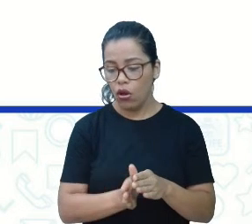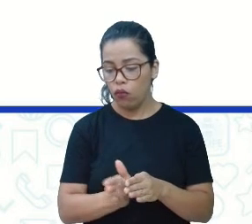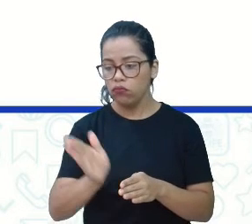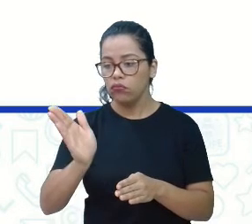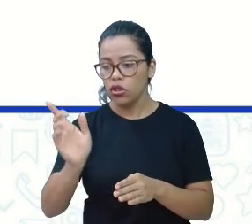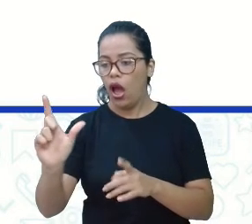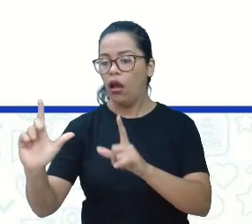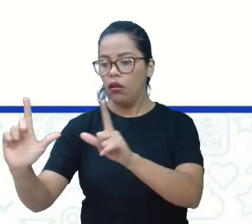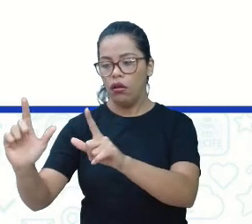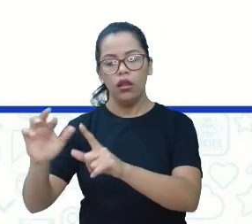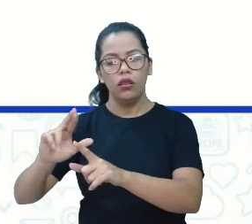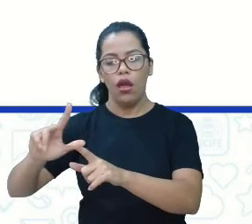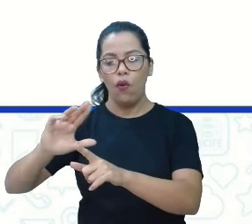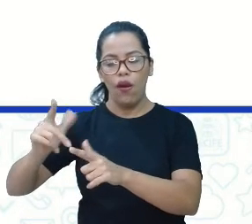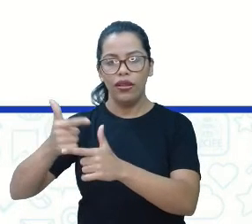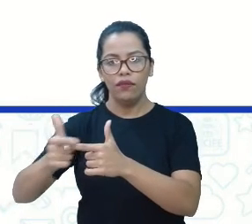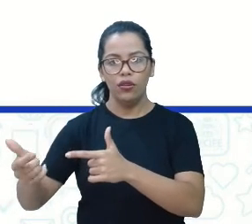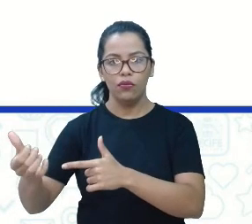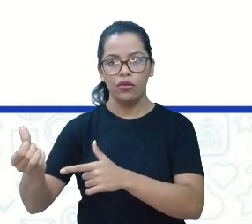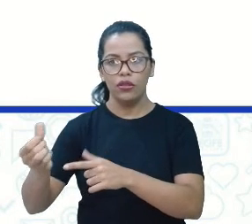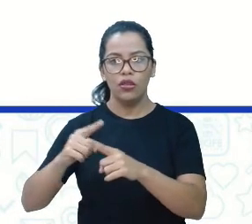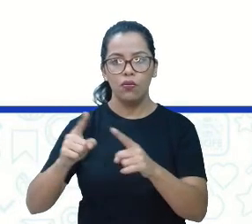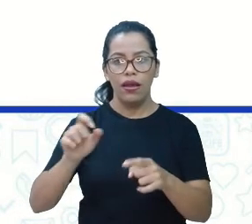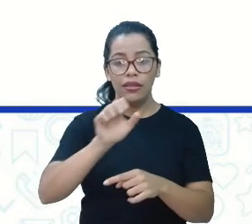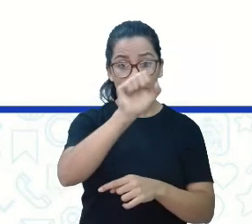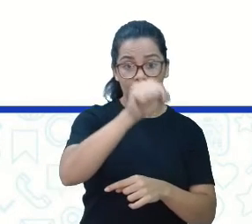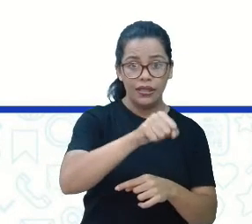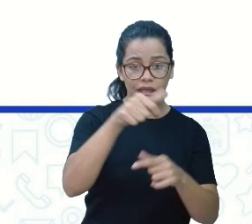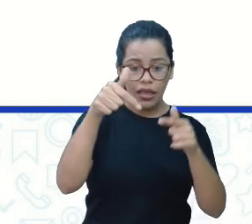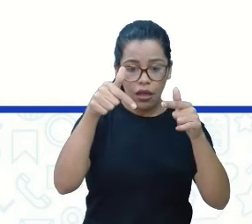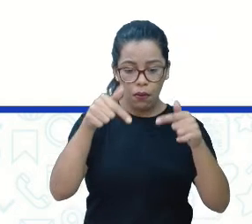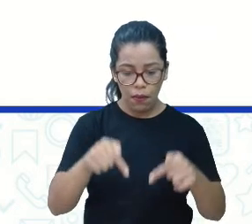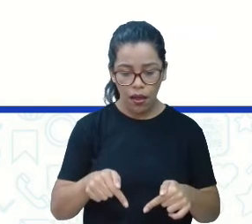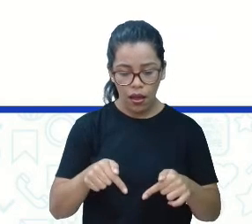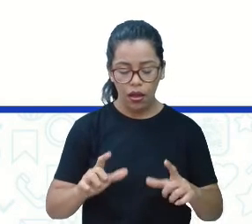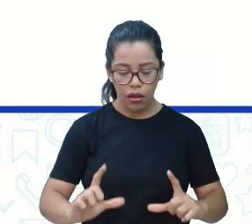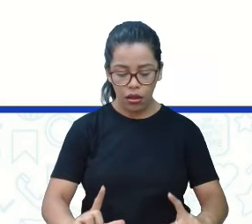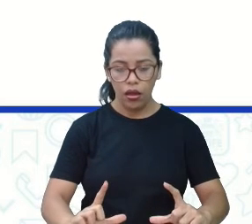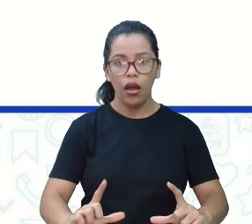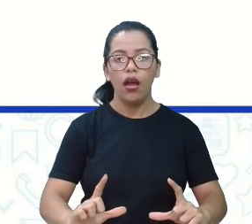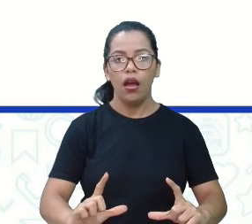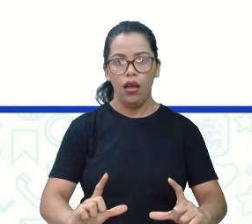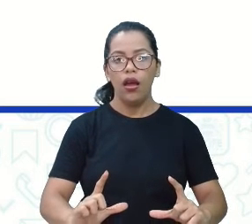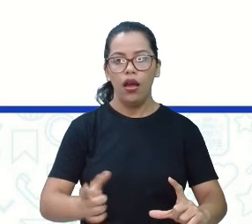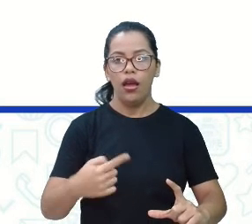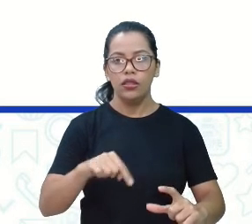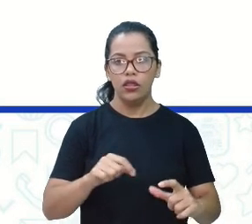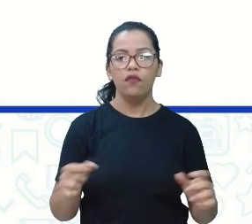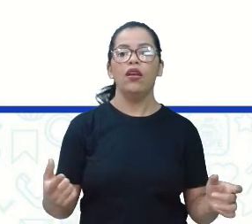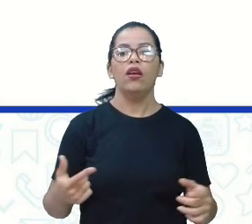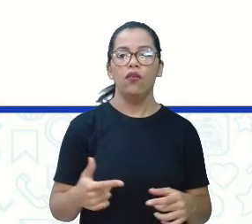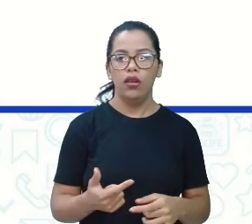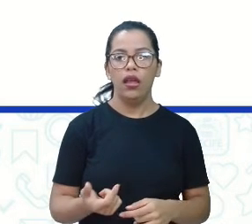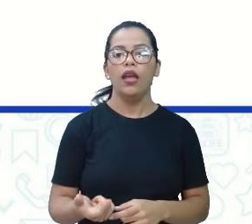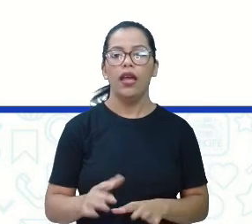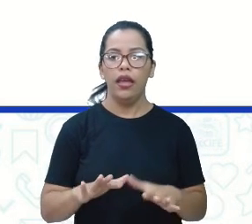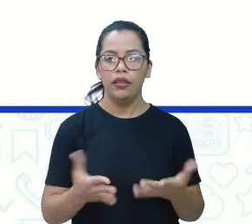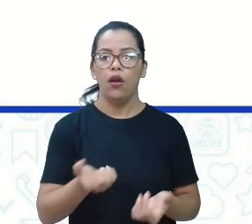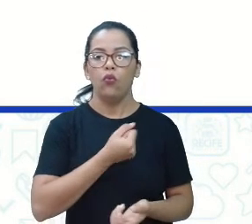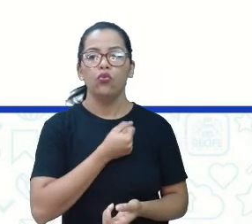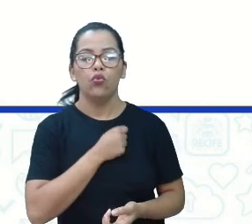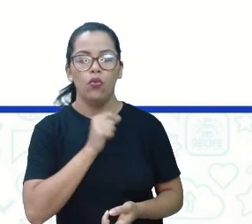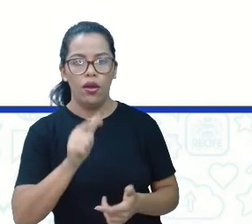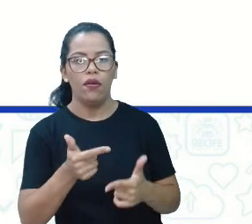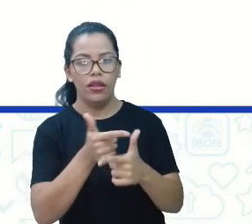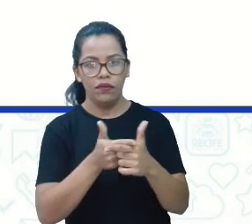é divisível por 6. Mas se dividir para 2 e para 3 ao mesmo tempo, a gente chega na conclusão de que sim, é divisível